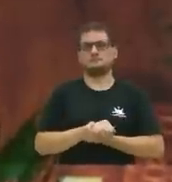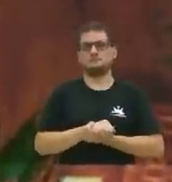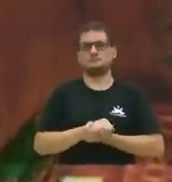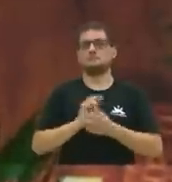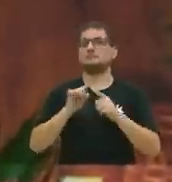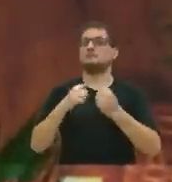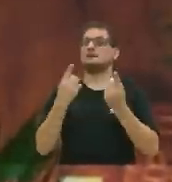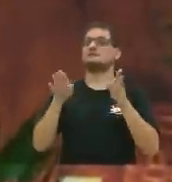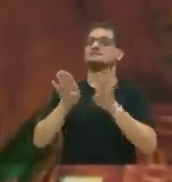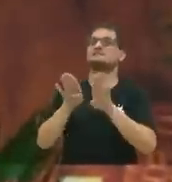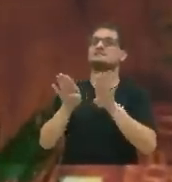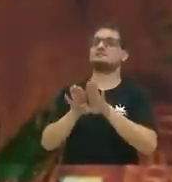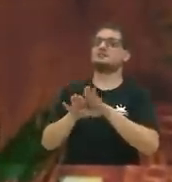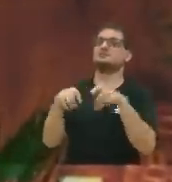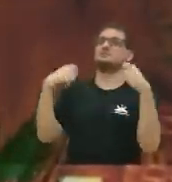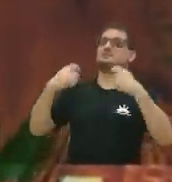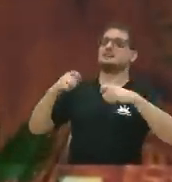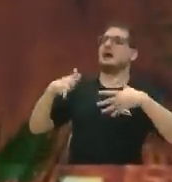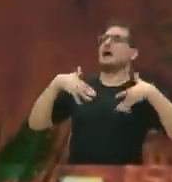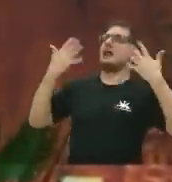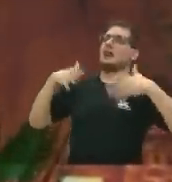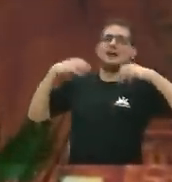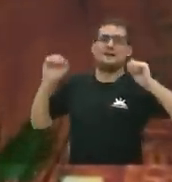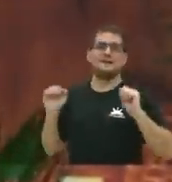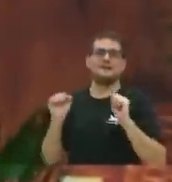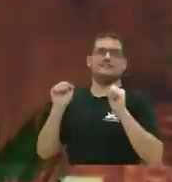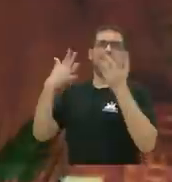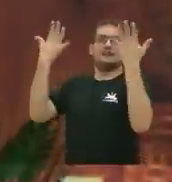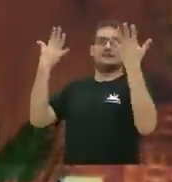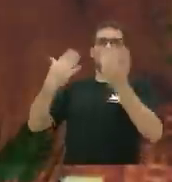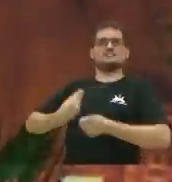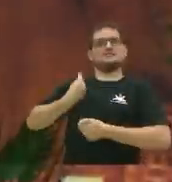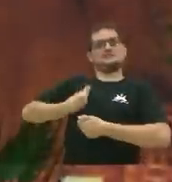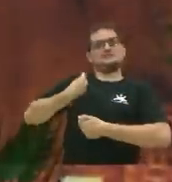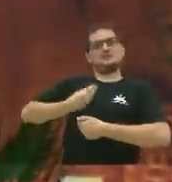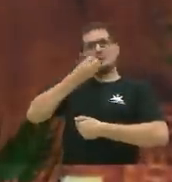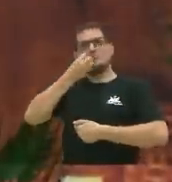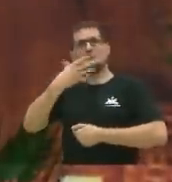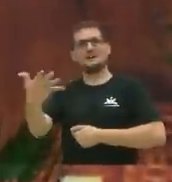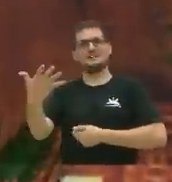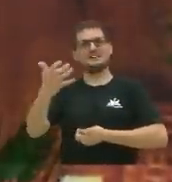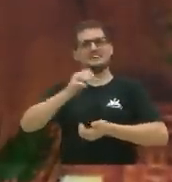mas também se alegrar, celebrar, viver.